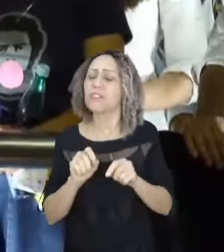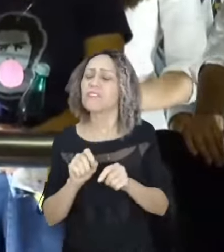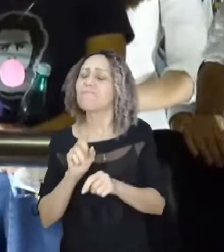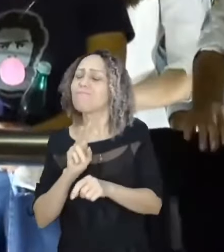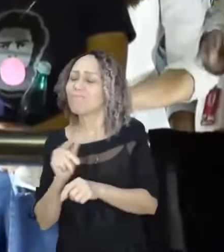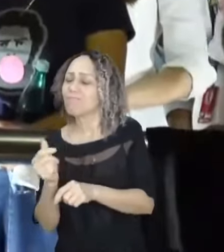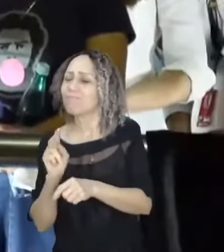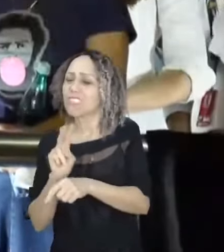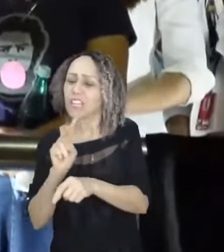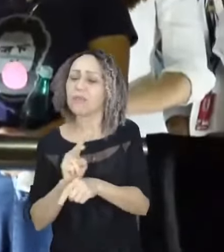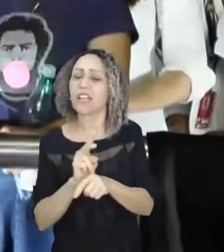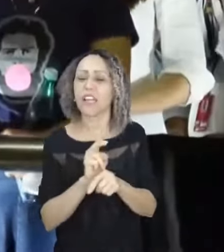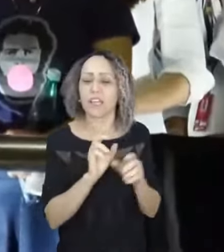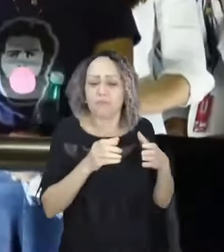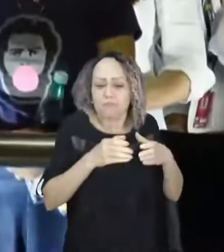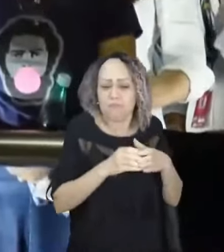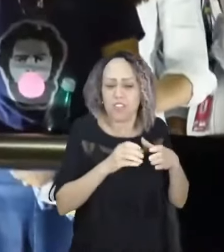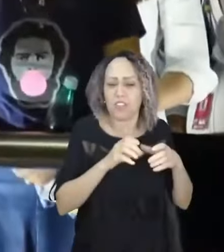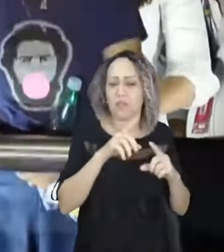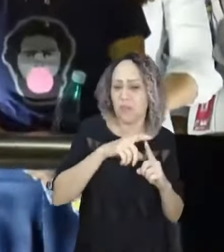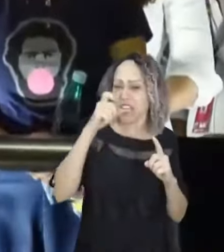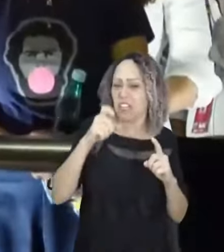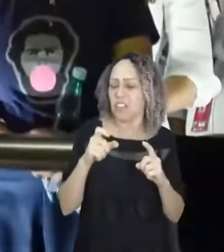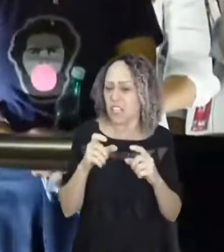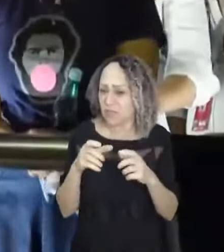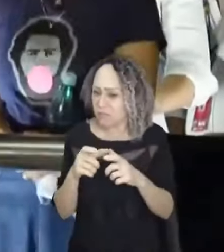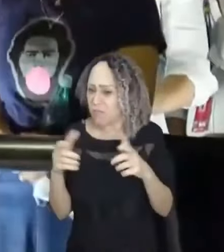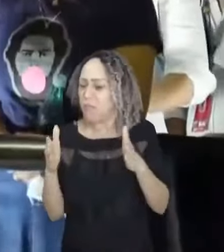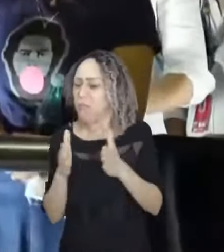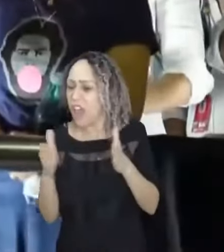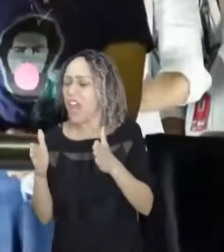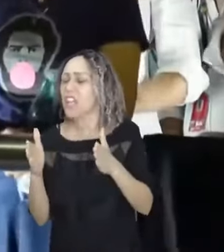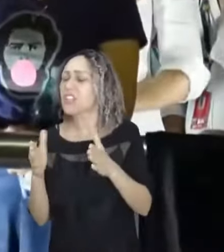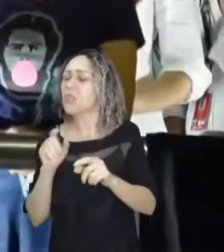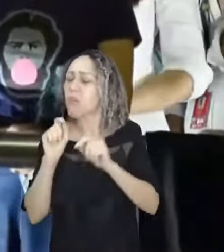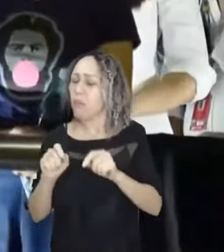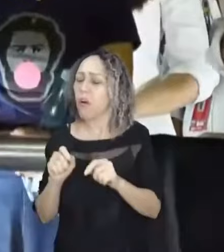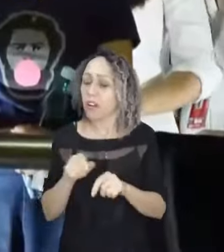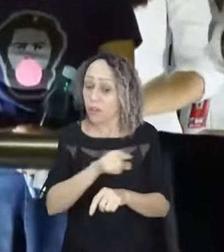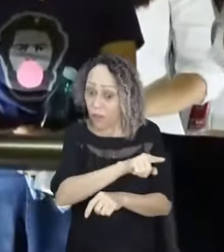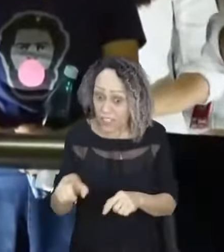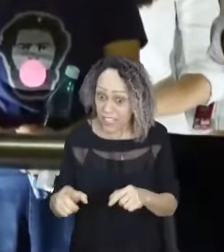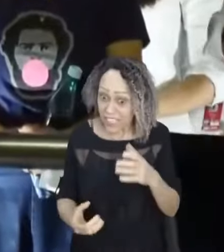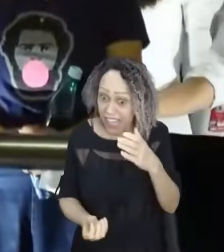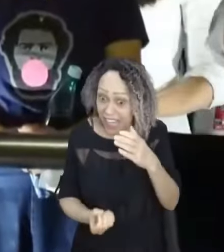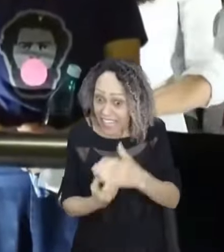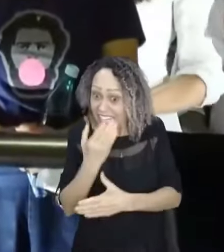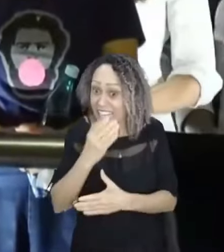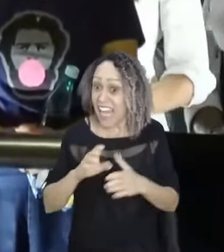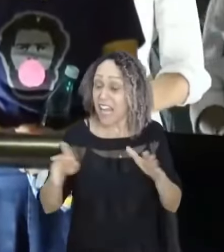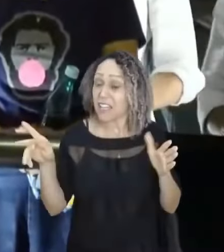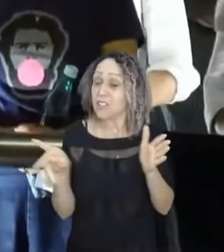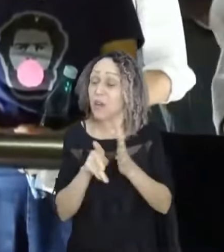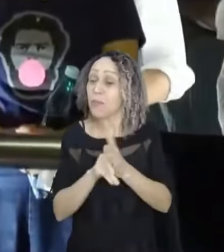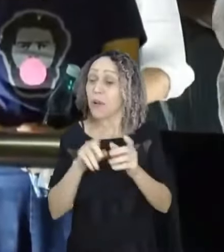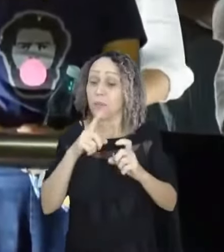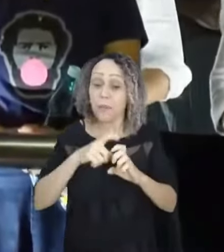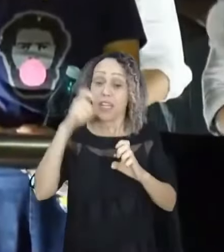quiser inventar, começar um negócio, vai ter crédito, juro barato, para a pessoa começar o seu